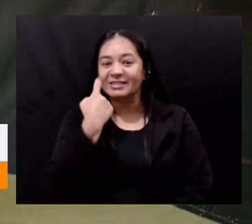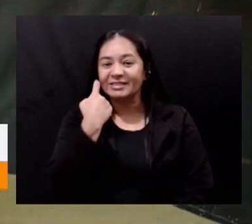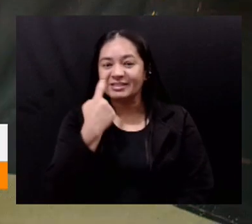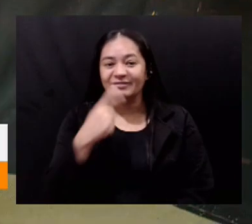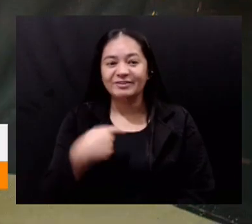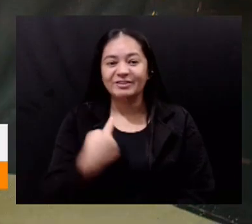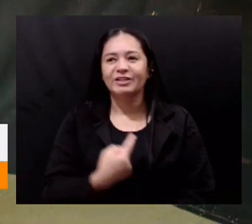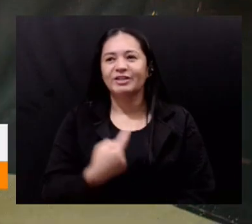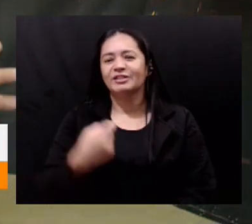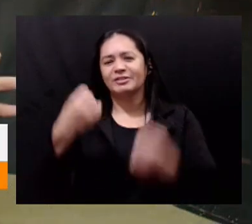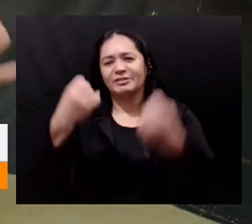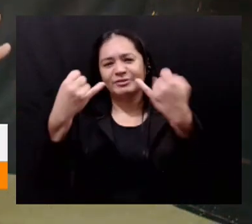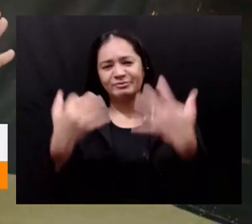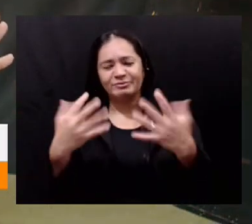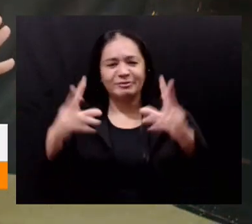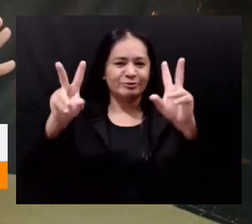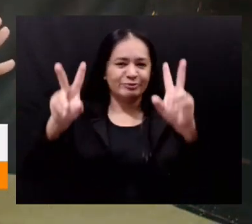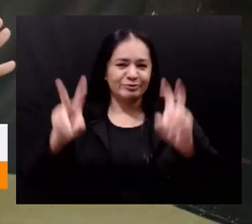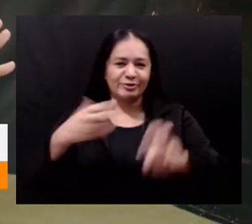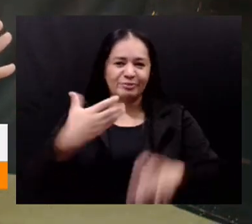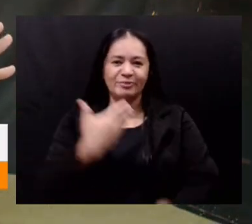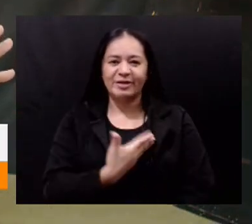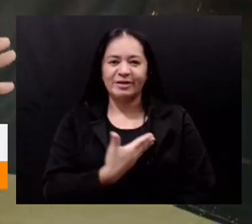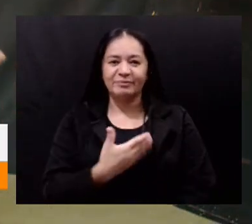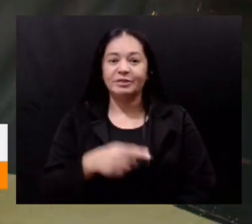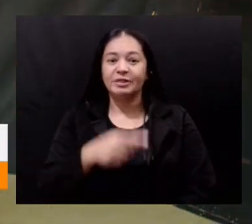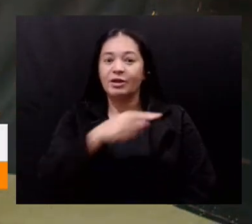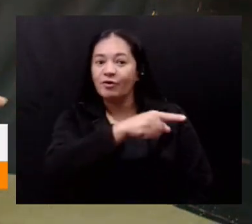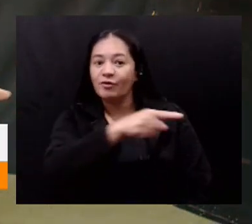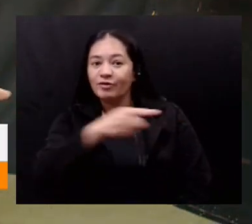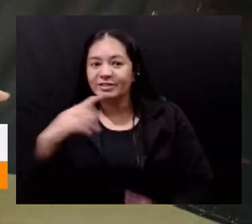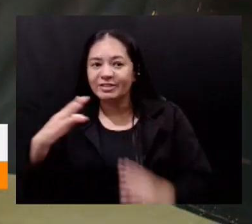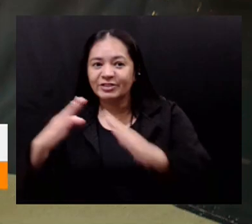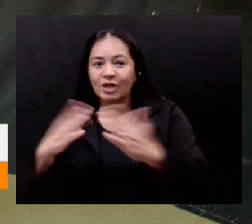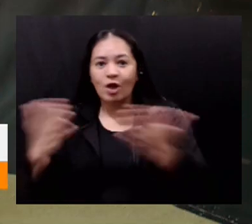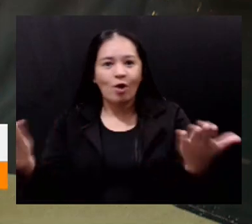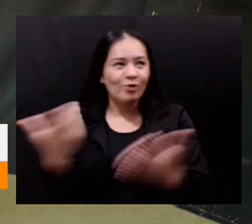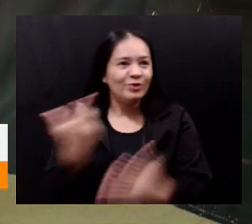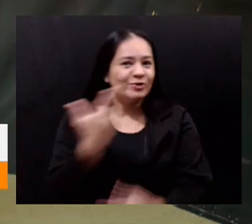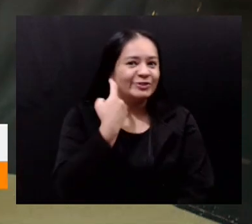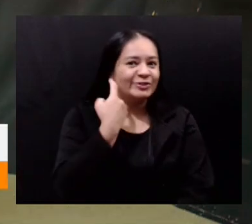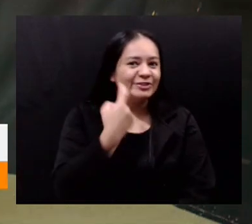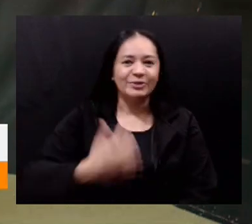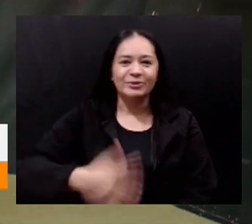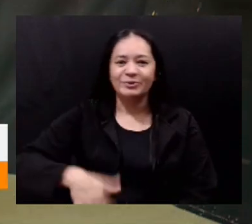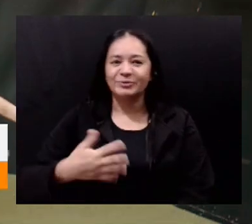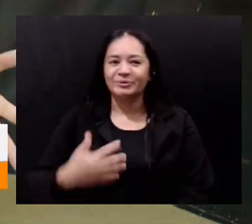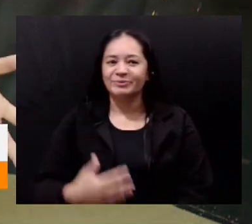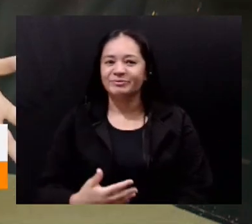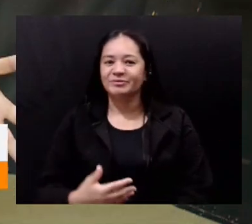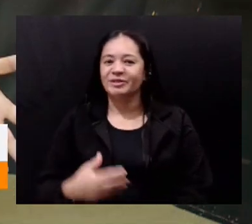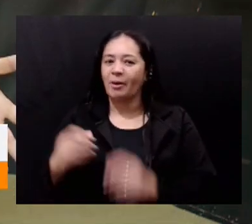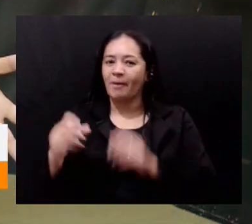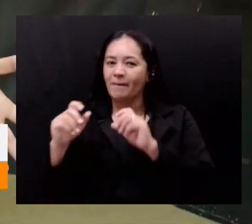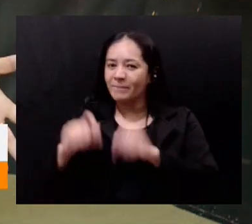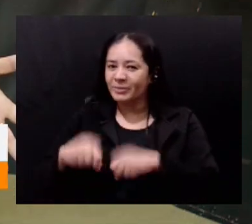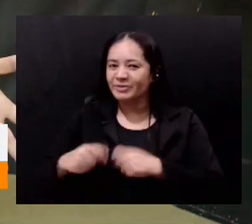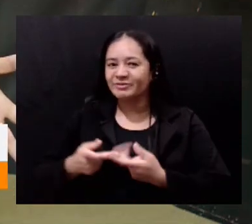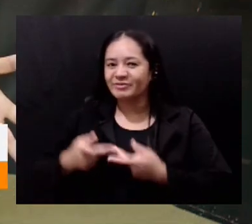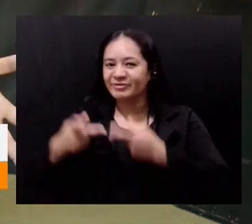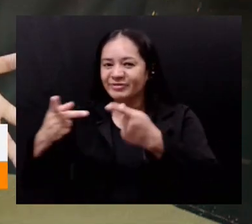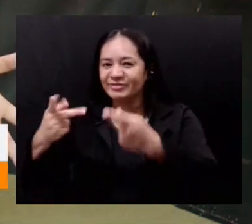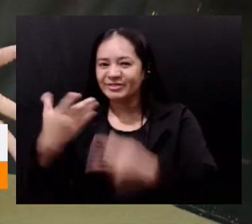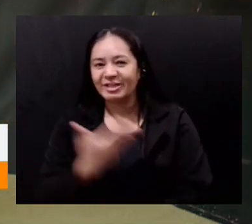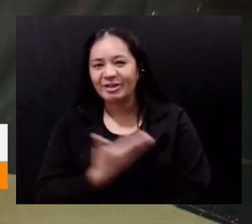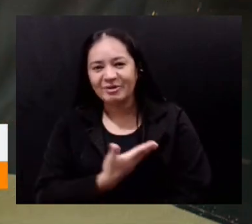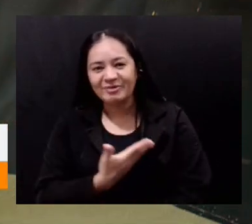legal lembrar o pessoal de casa, sexta-feira, sextamos, final de semana, ó, dá para você visitar um amigo que faz tempo que você não visita, que